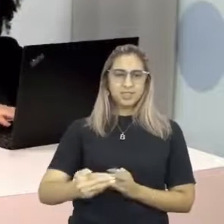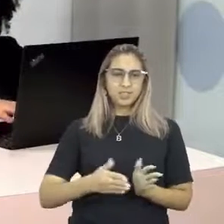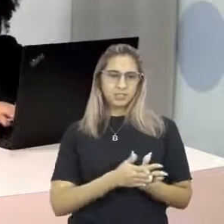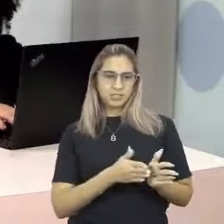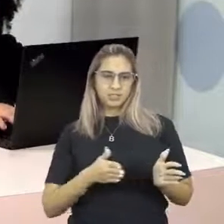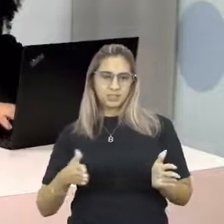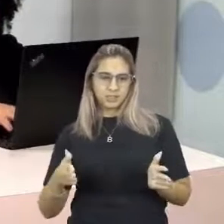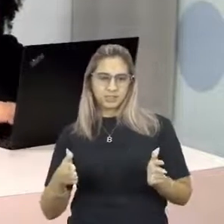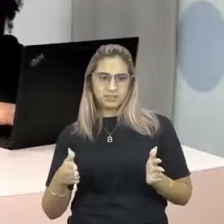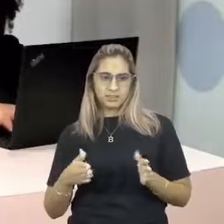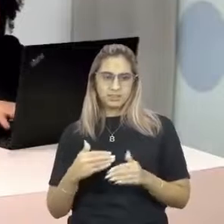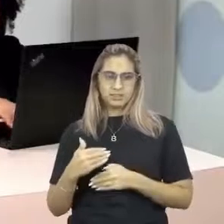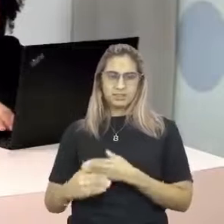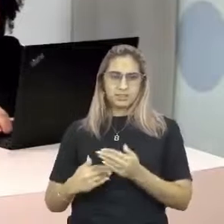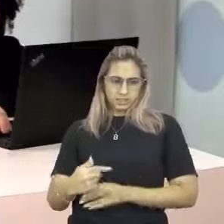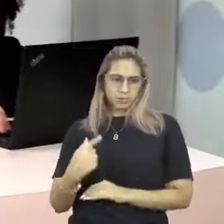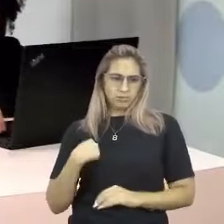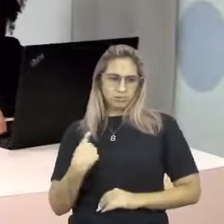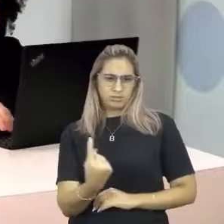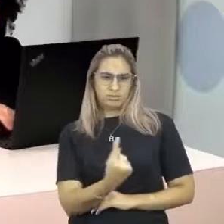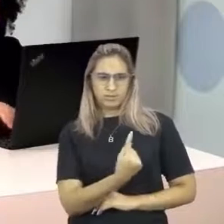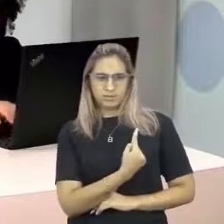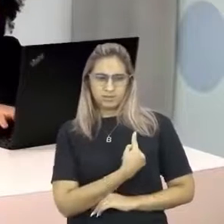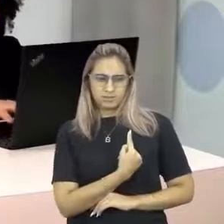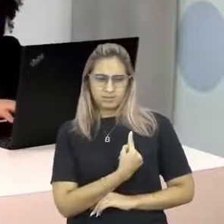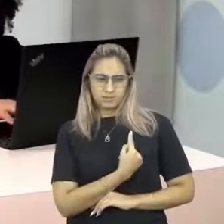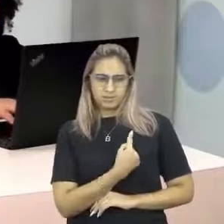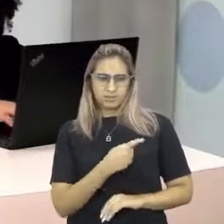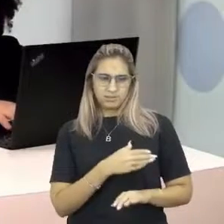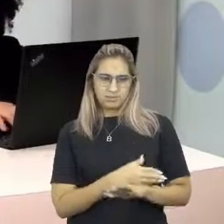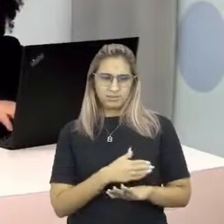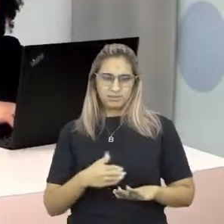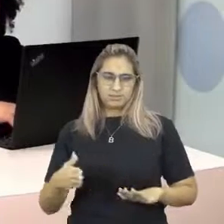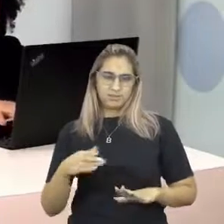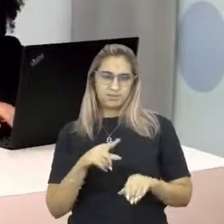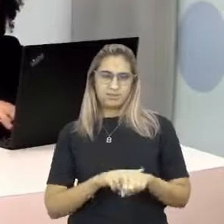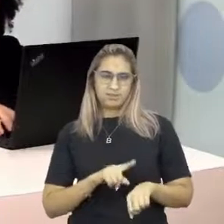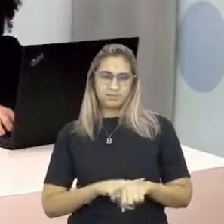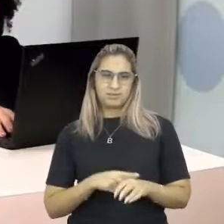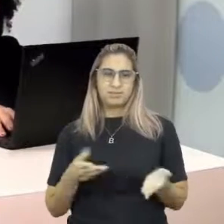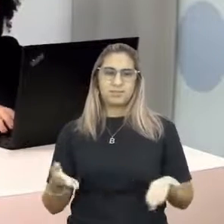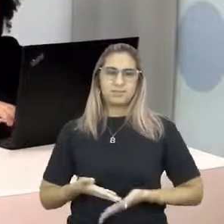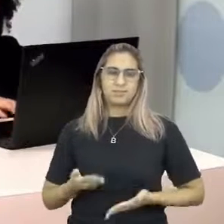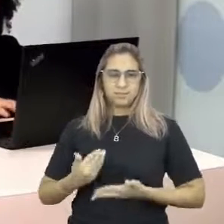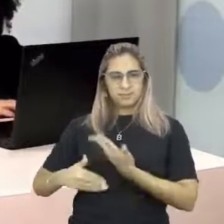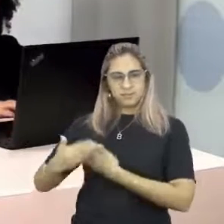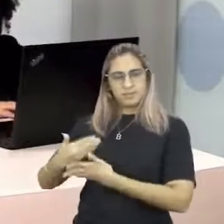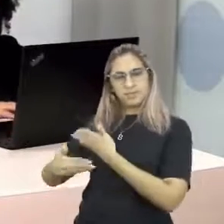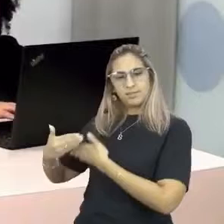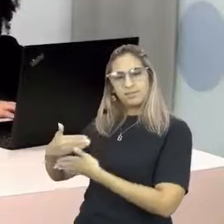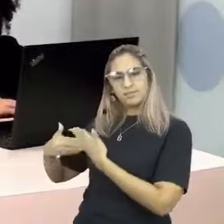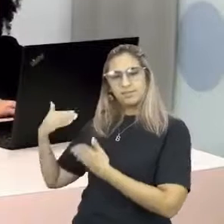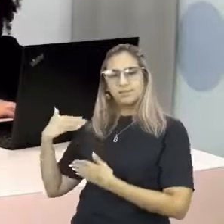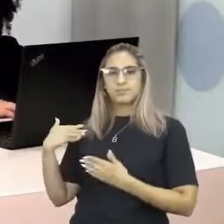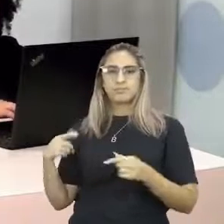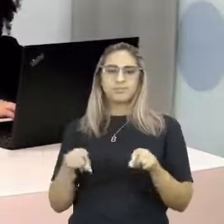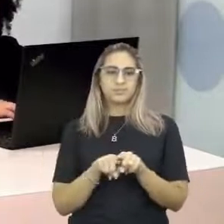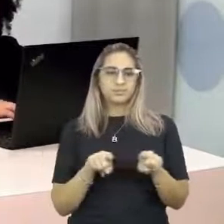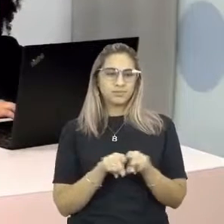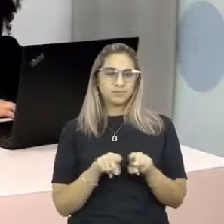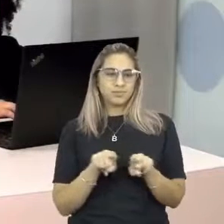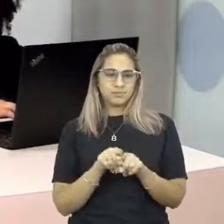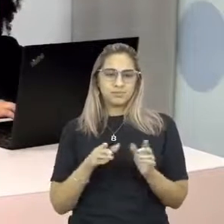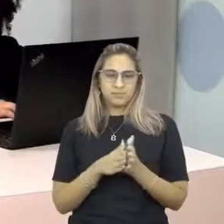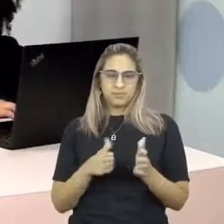detalhe. Então, eu preciso anexar todos os documentos quando eu colocar um arquivo. Eu não posso colocar uma página só. Eu preciso